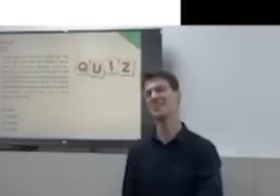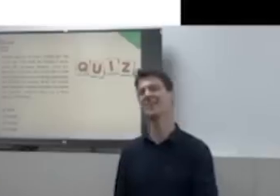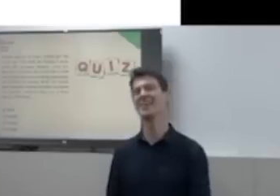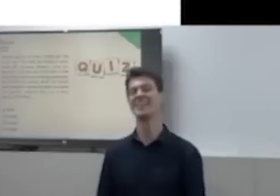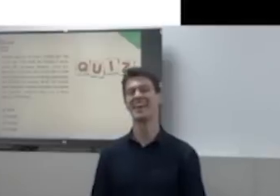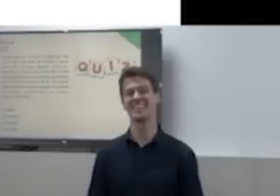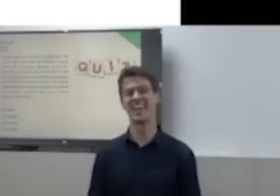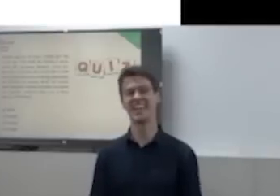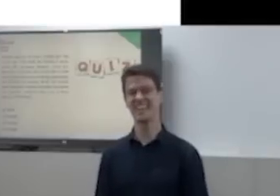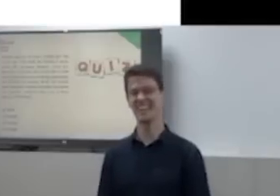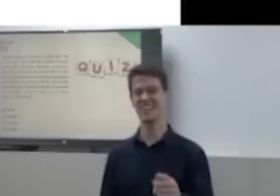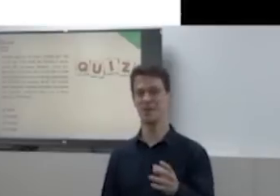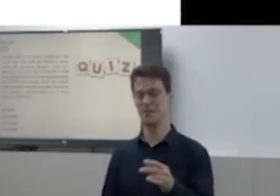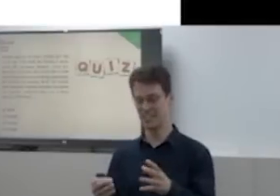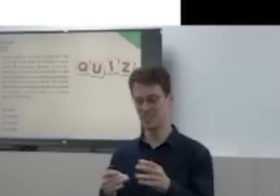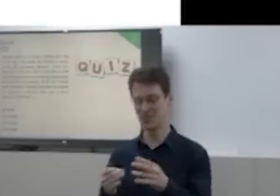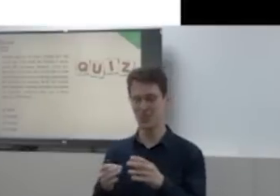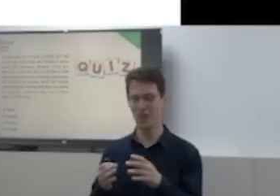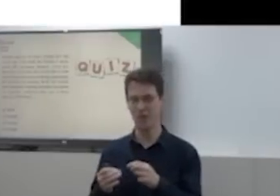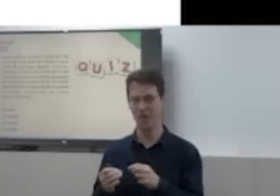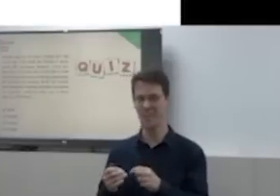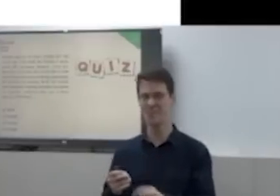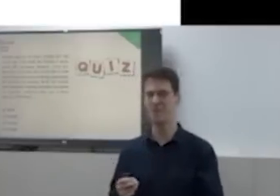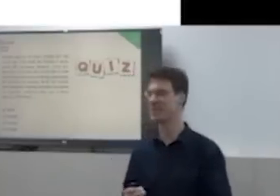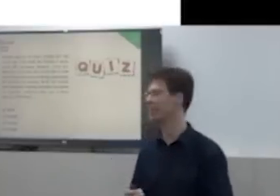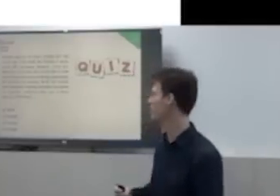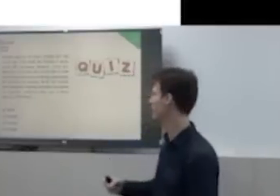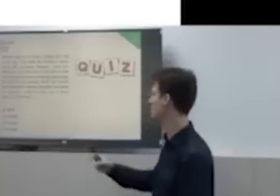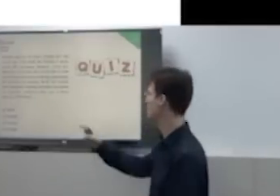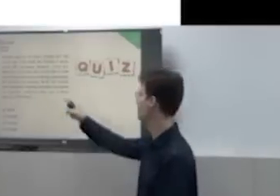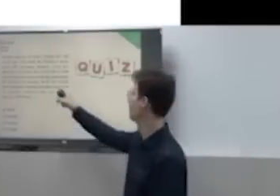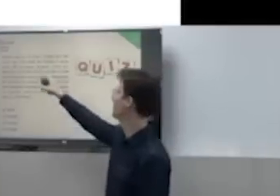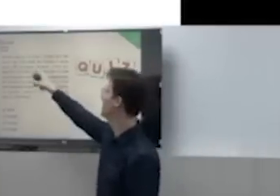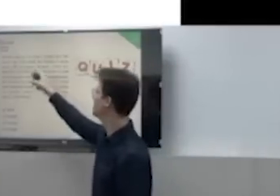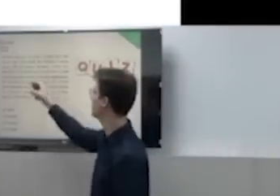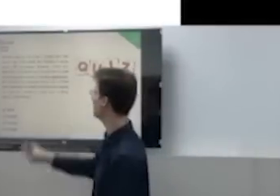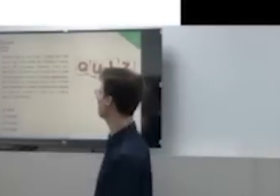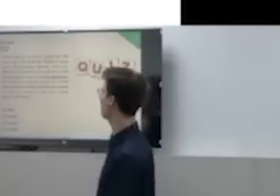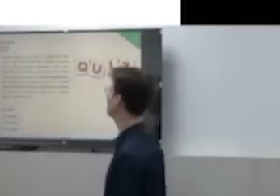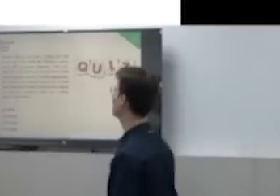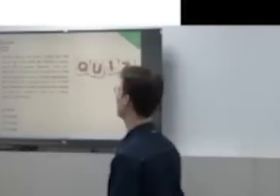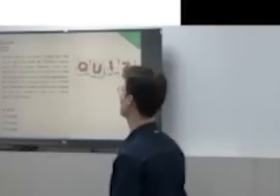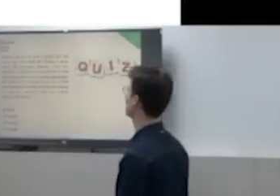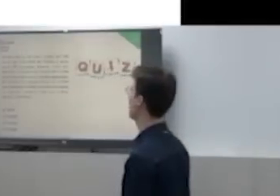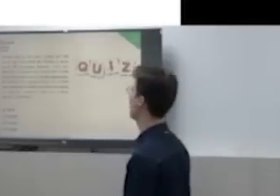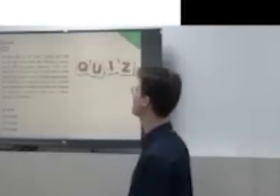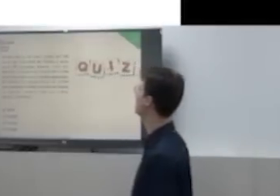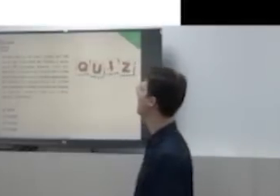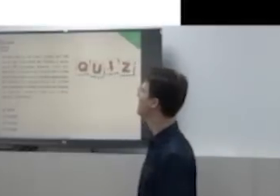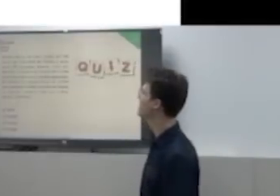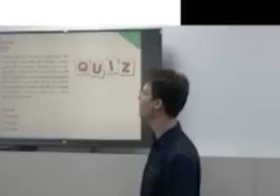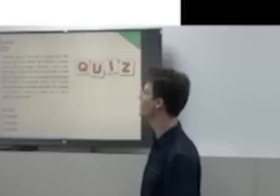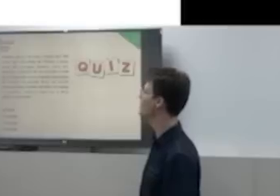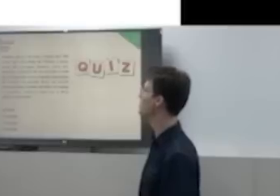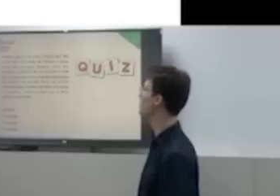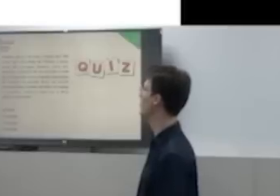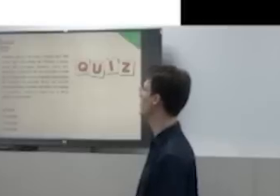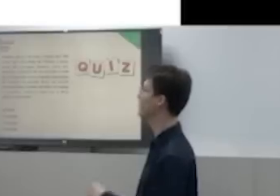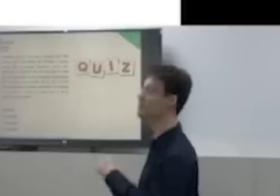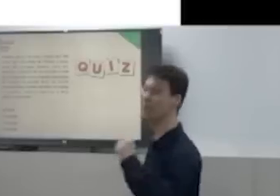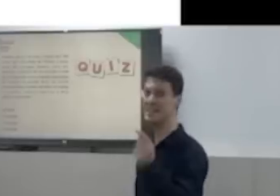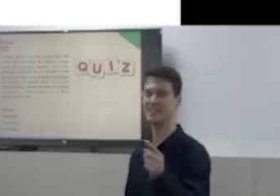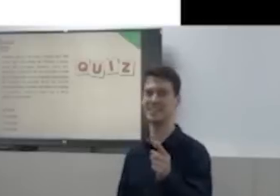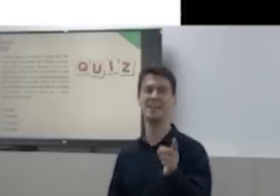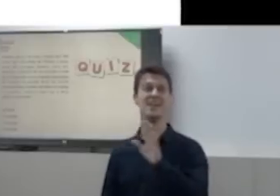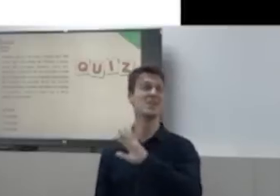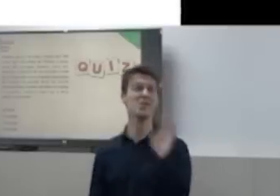Então acompanha comigo na tela e quem tem o aplicativo, corre para pegar o aplicativo. Existem pontos do nosso espaço que são vistos